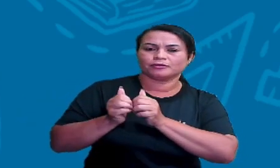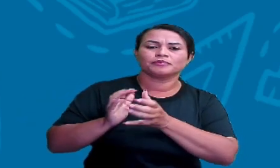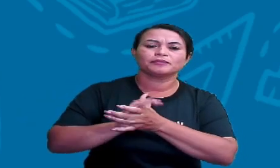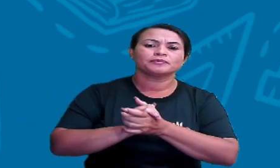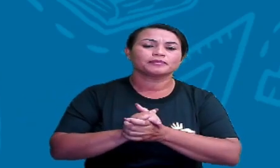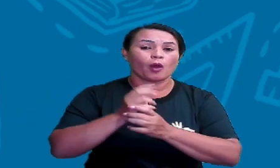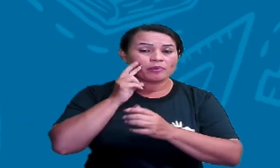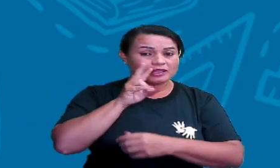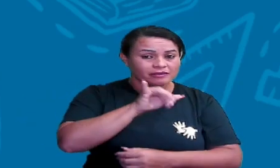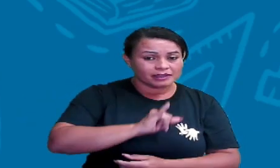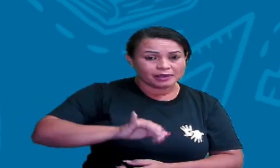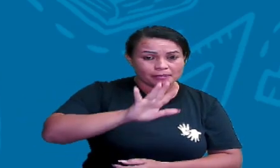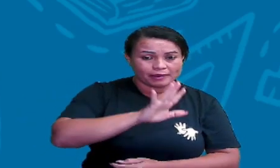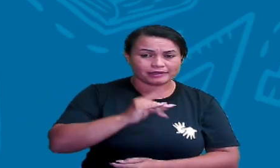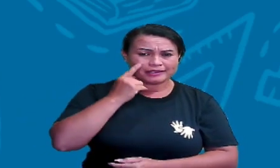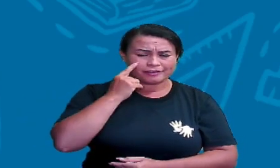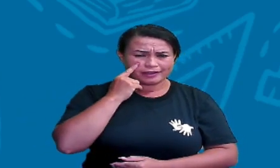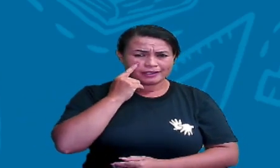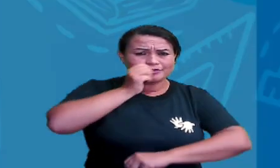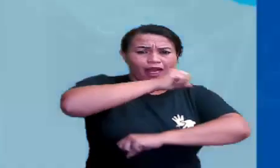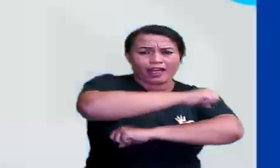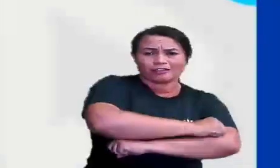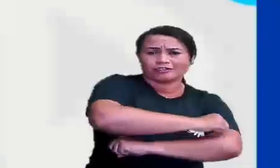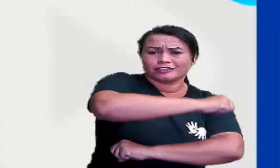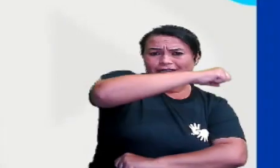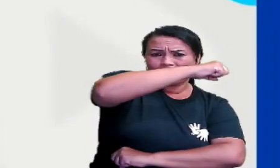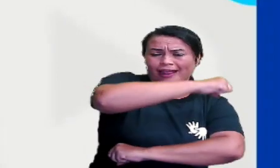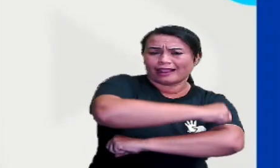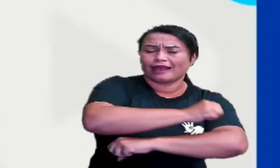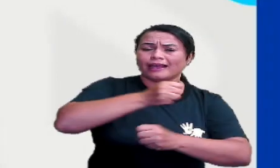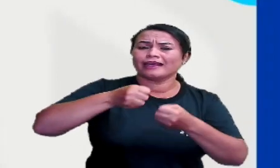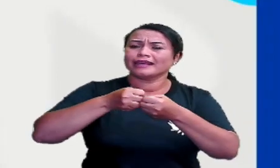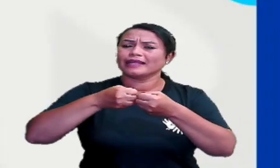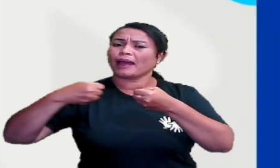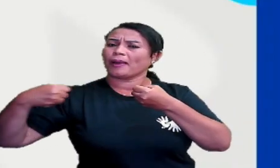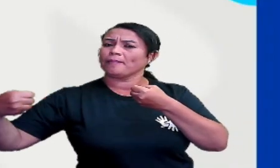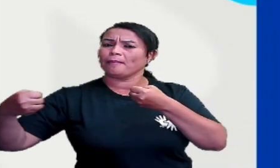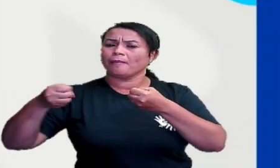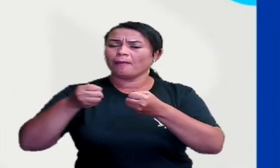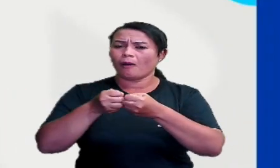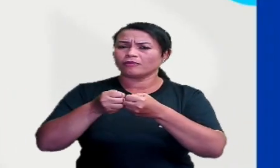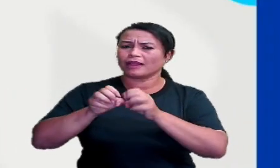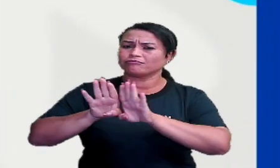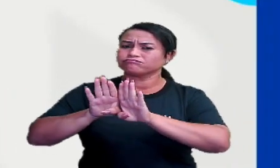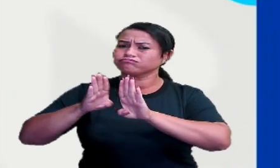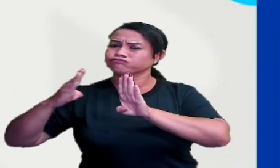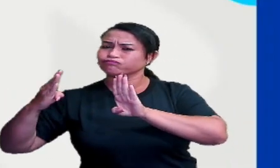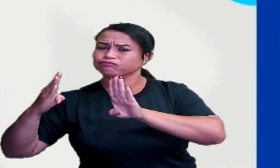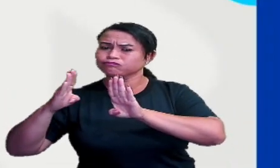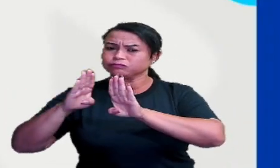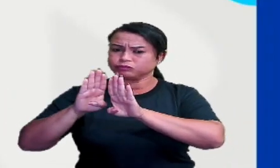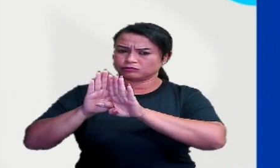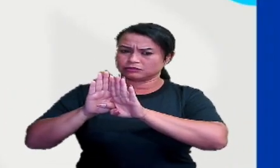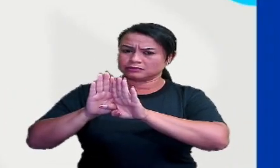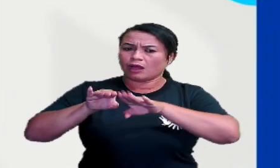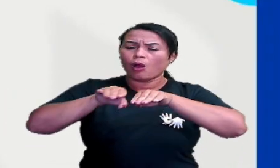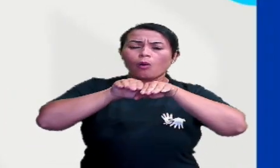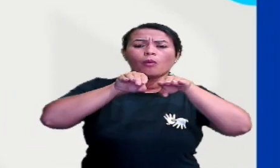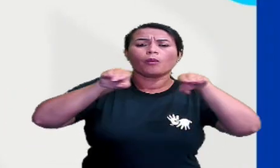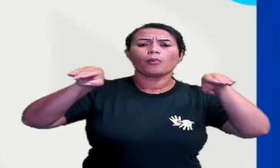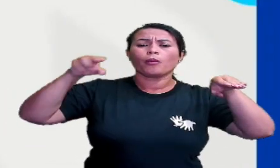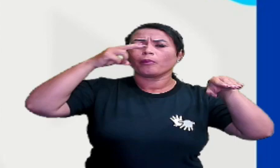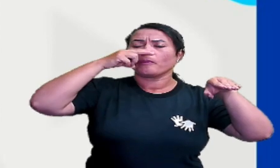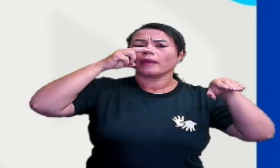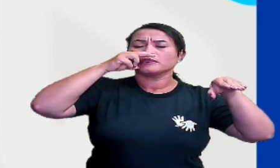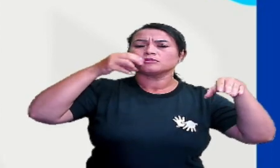imagem. Você está vendo a janela e a porta, tá? Elas estão no mesmo plano.